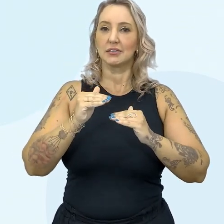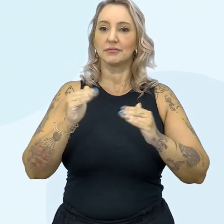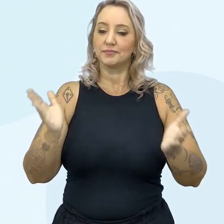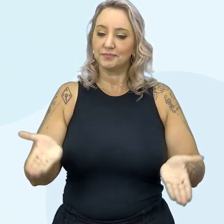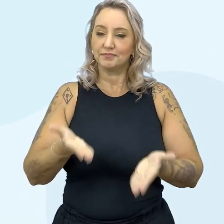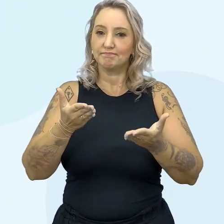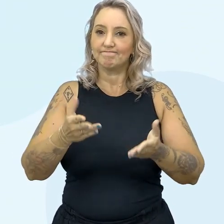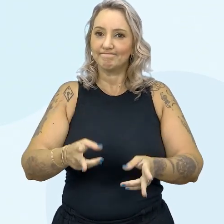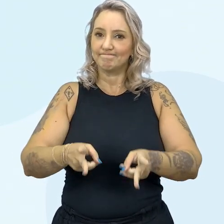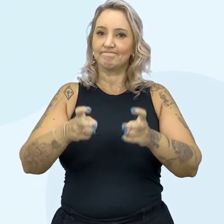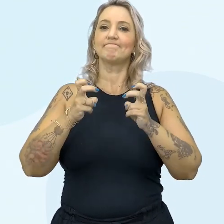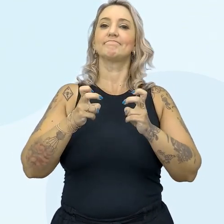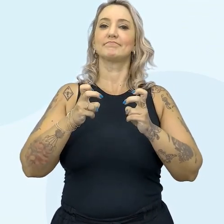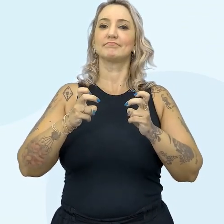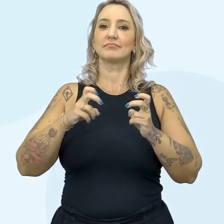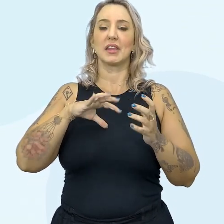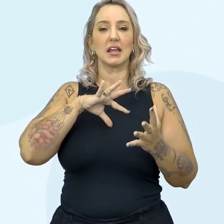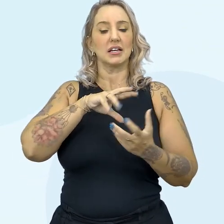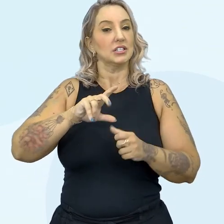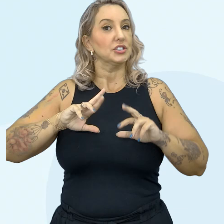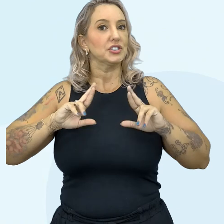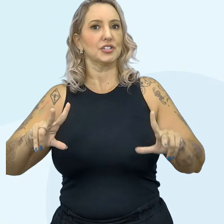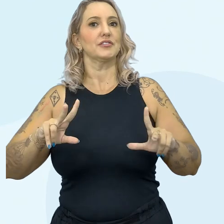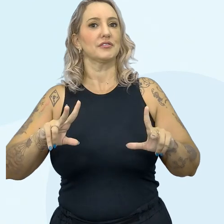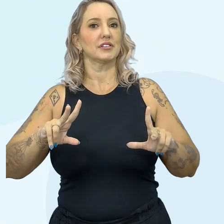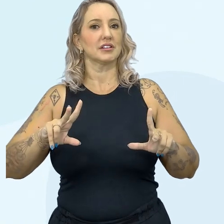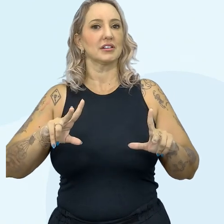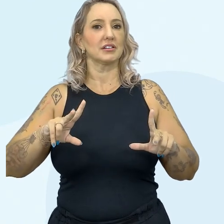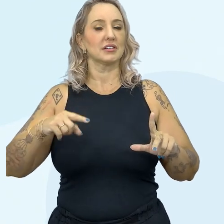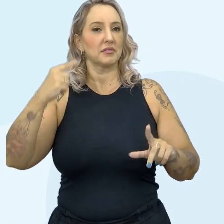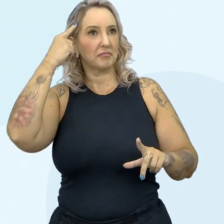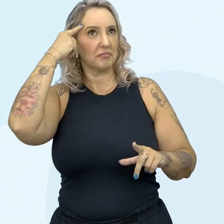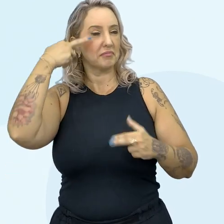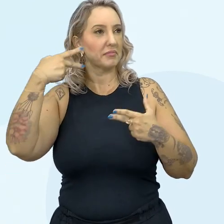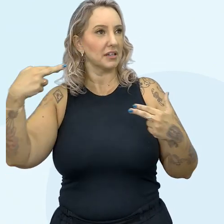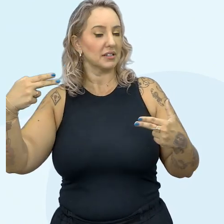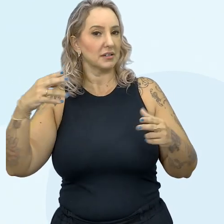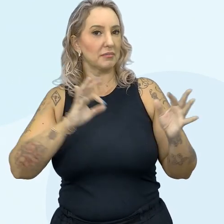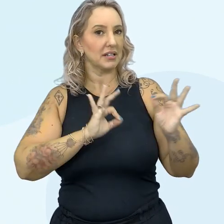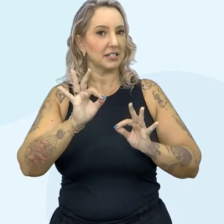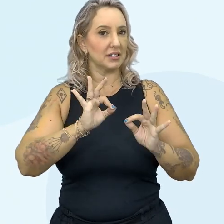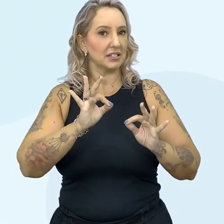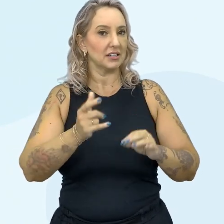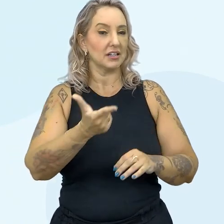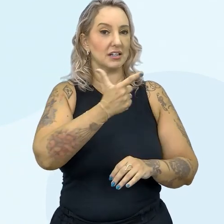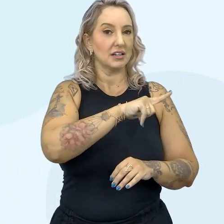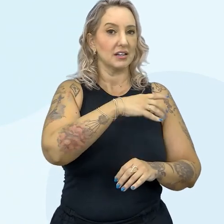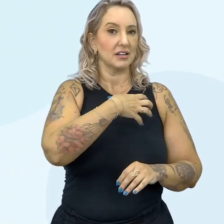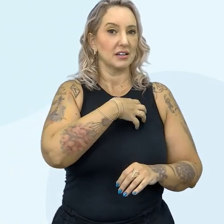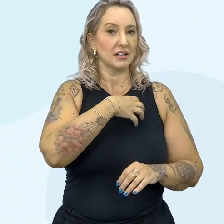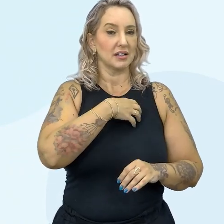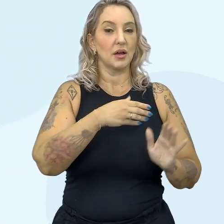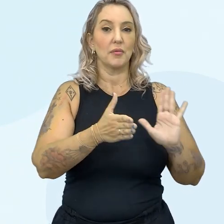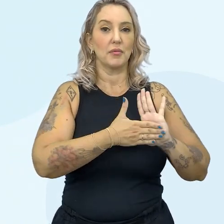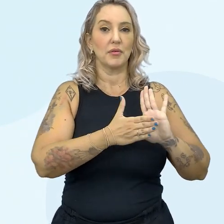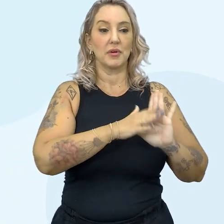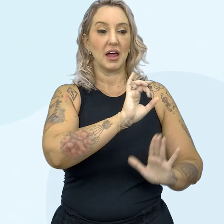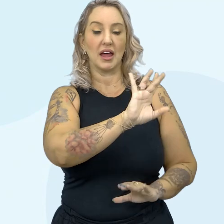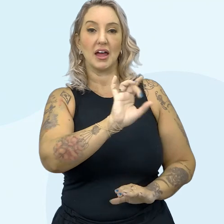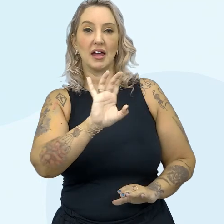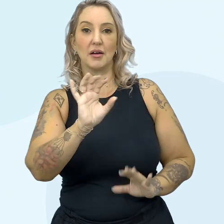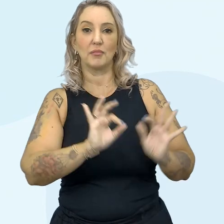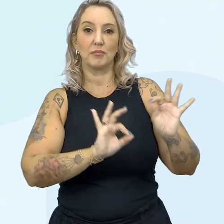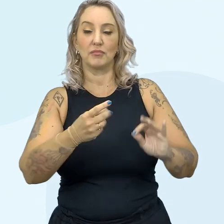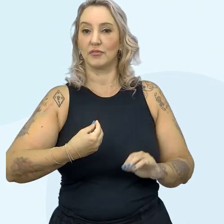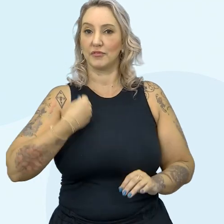uma perspectiva de mundo diferente, com ações pensadas de forma planejada e articulada com a proposta individual de seu